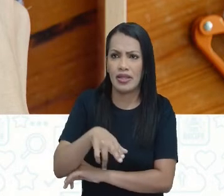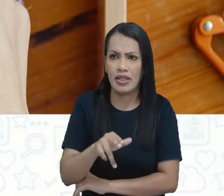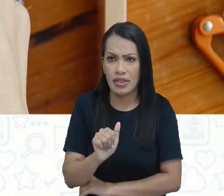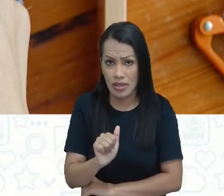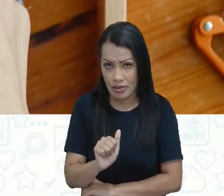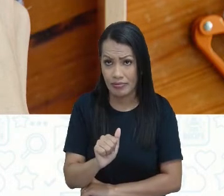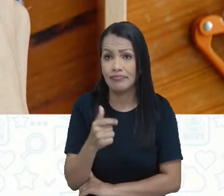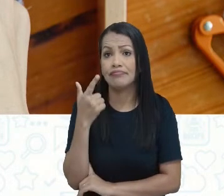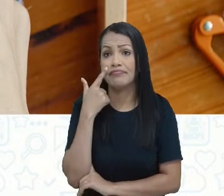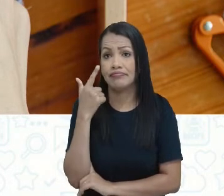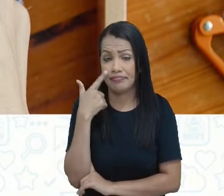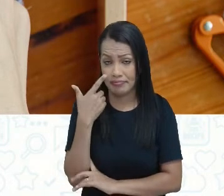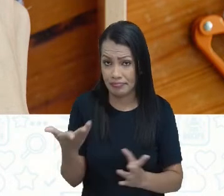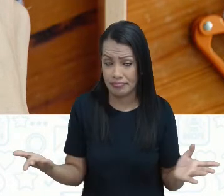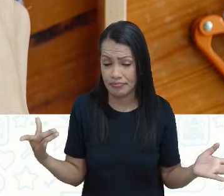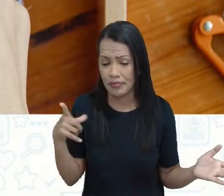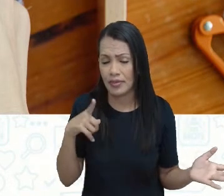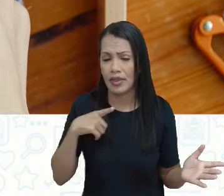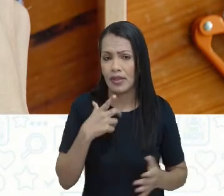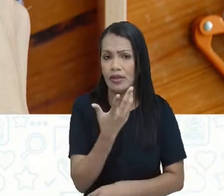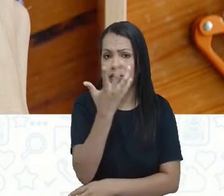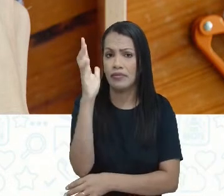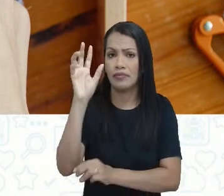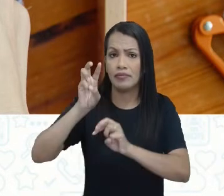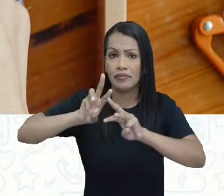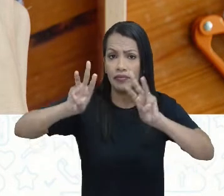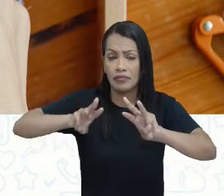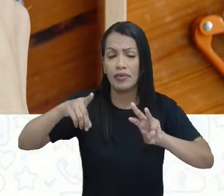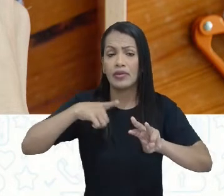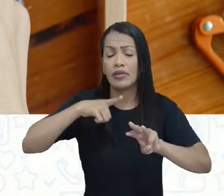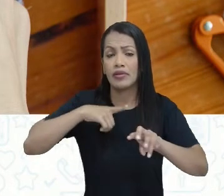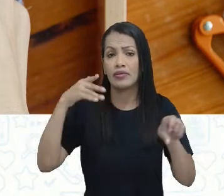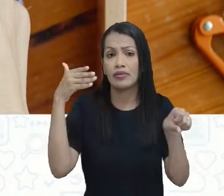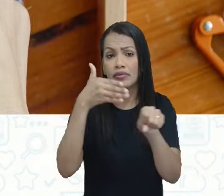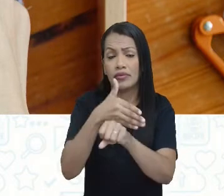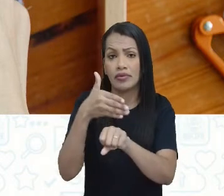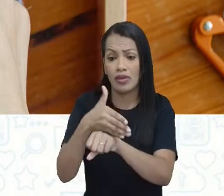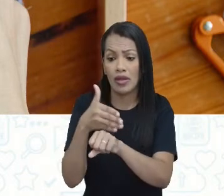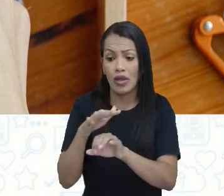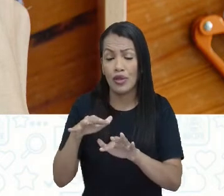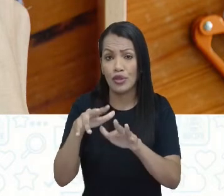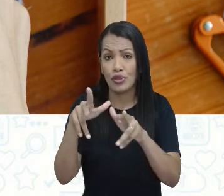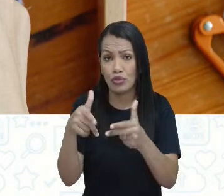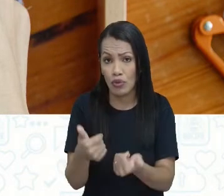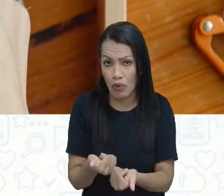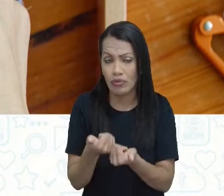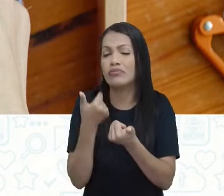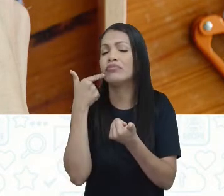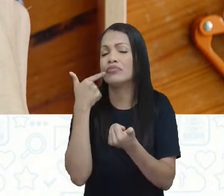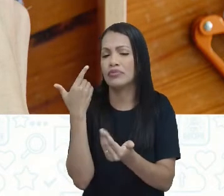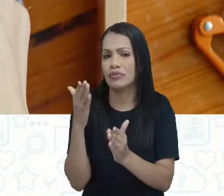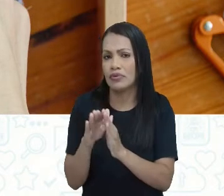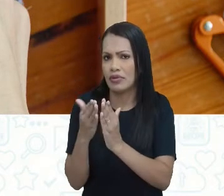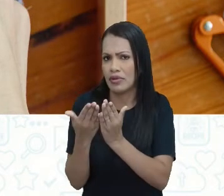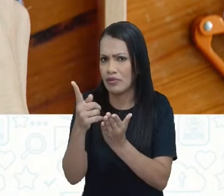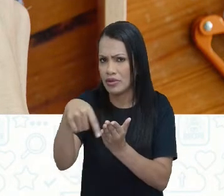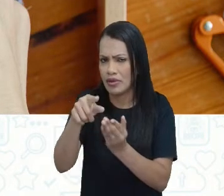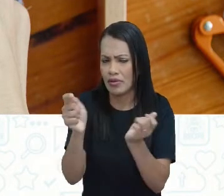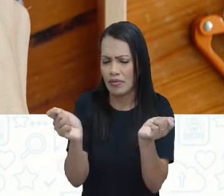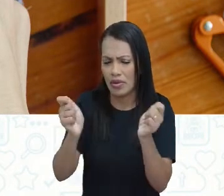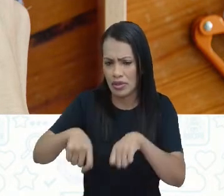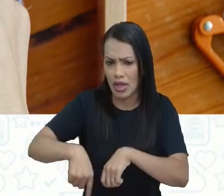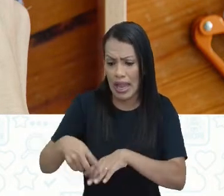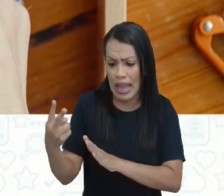site online que todo aluno da rede tem acesso. Então, todos os livros que estão nesse site você pode ler